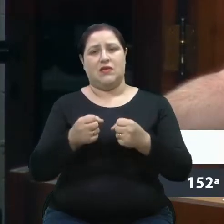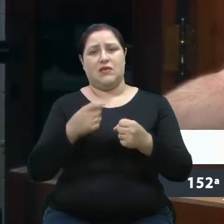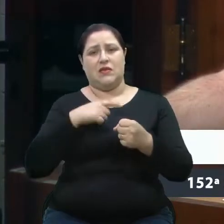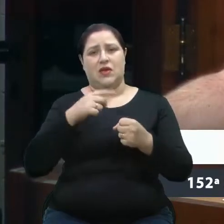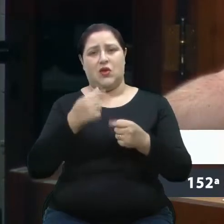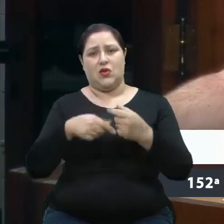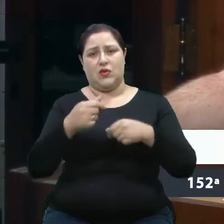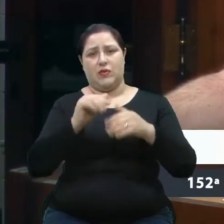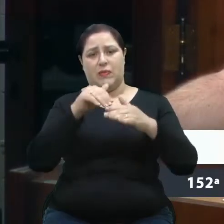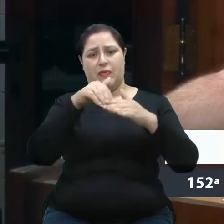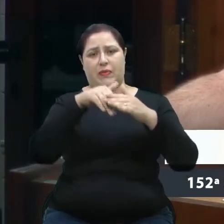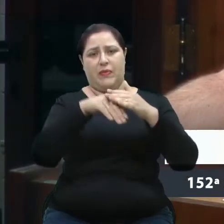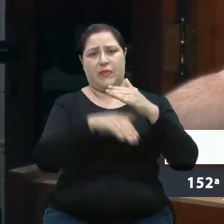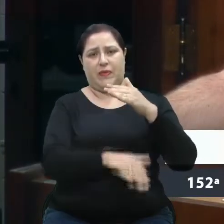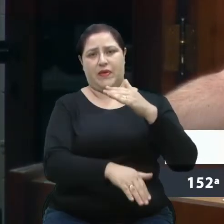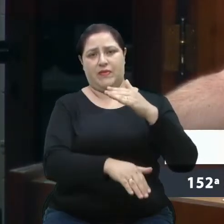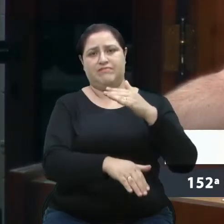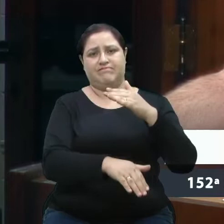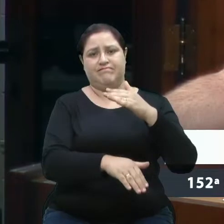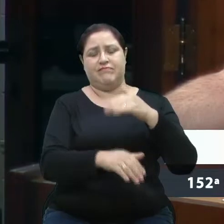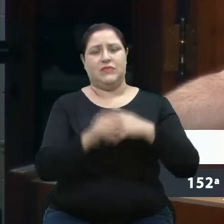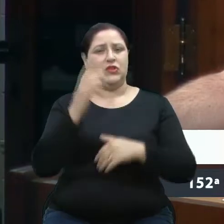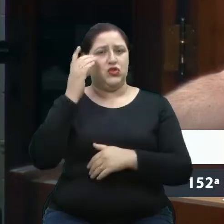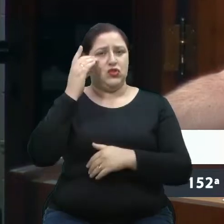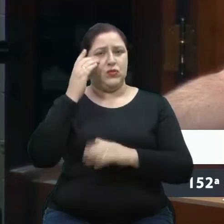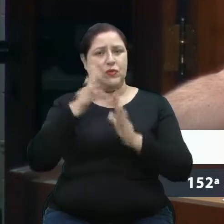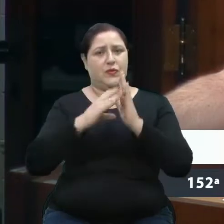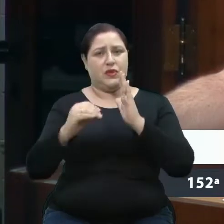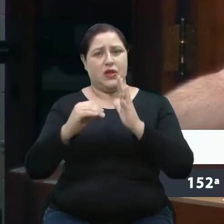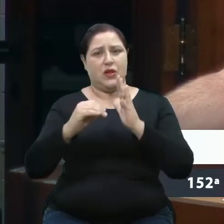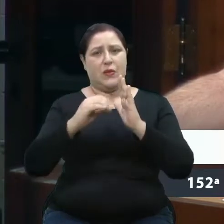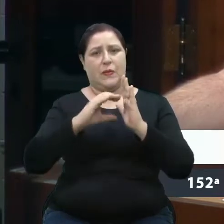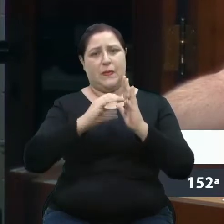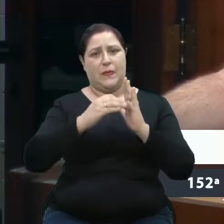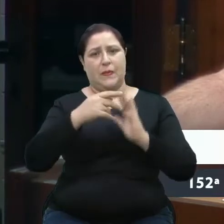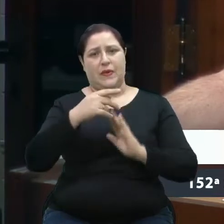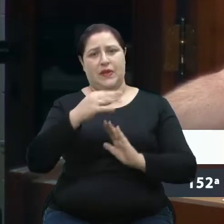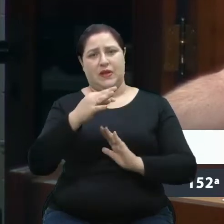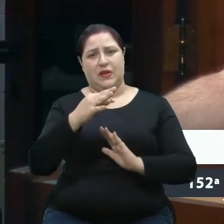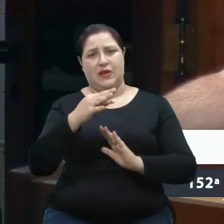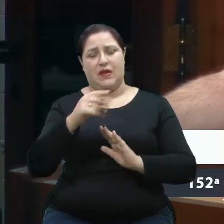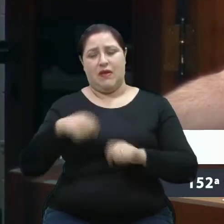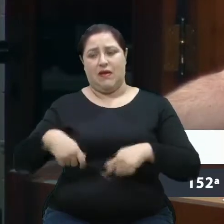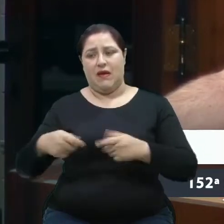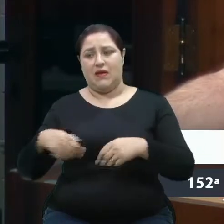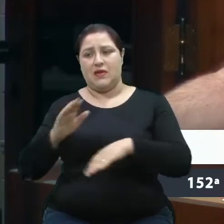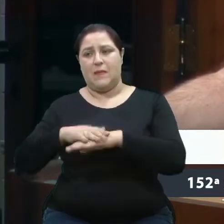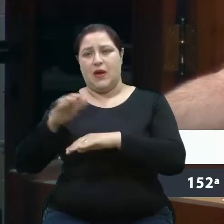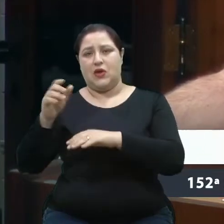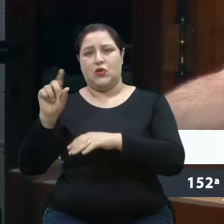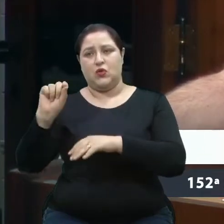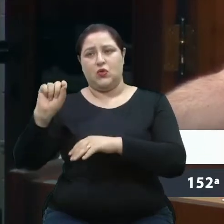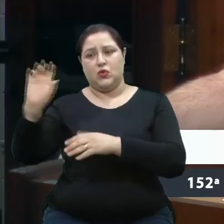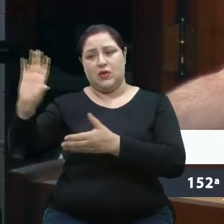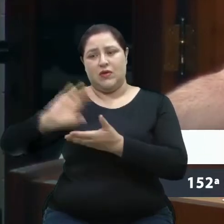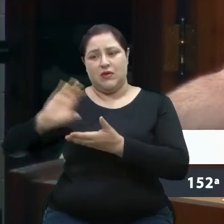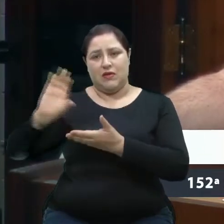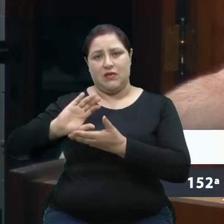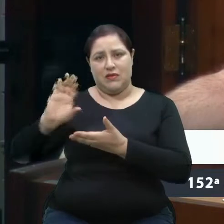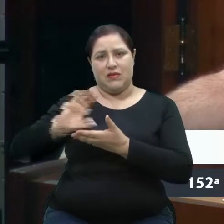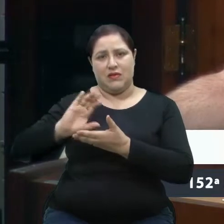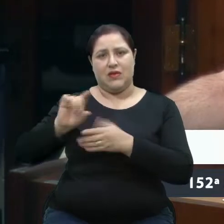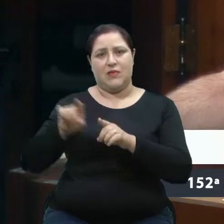depressão. Dilma e o modelo petista de se gastar mais do que se arrecada, isso sem contar na roubalheira